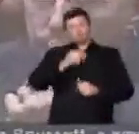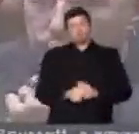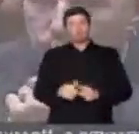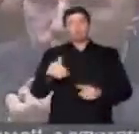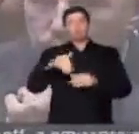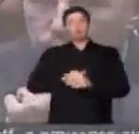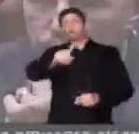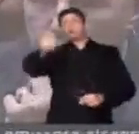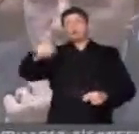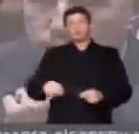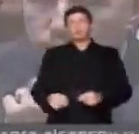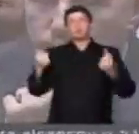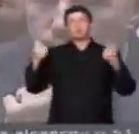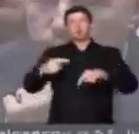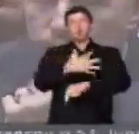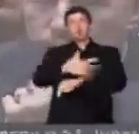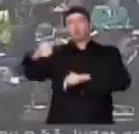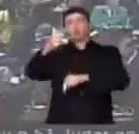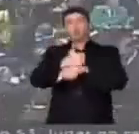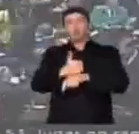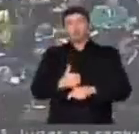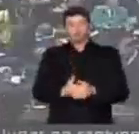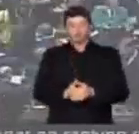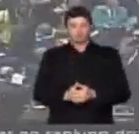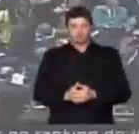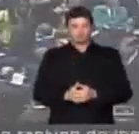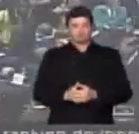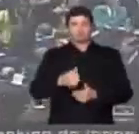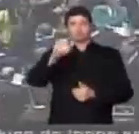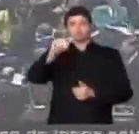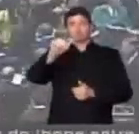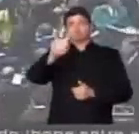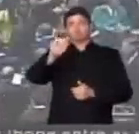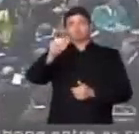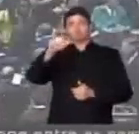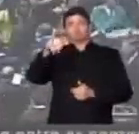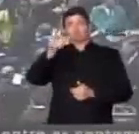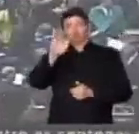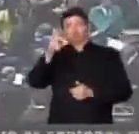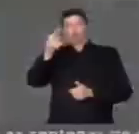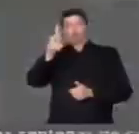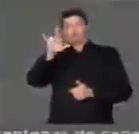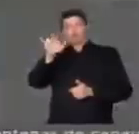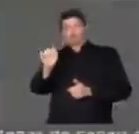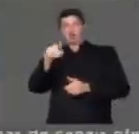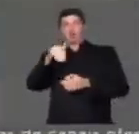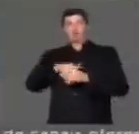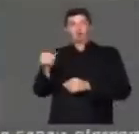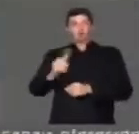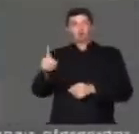eu voto não contra o golpe. Deputado Valdenor Pereira, do PT da Bahia, votou não.